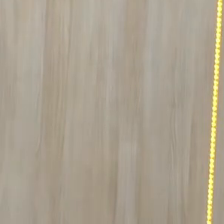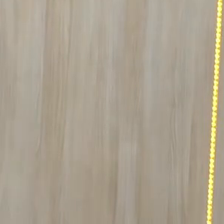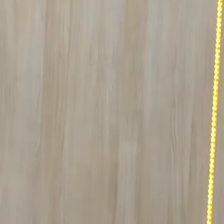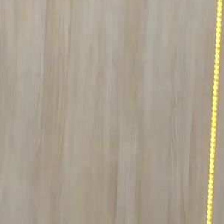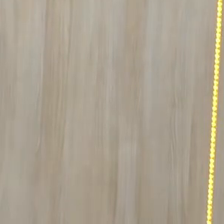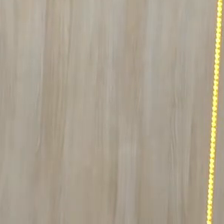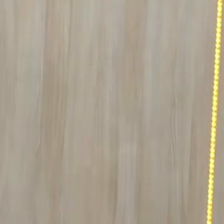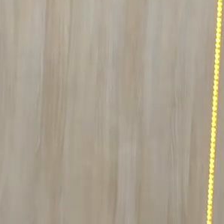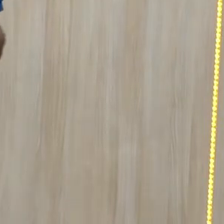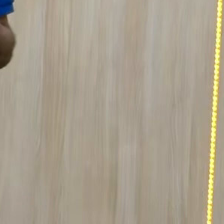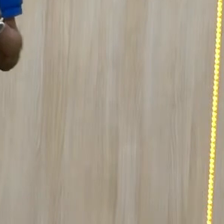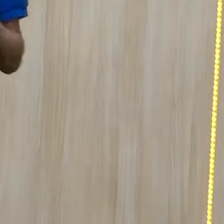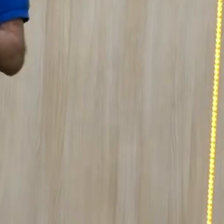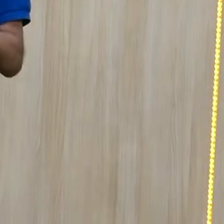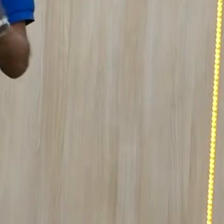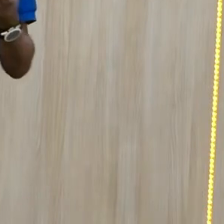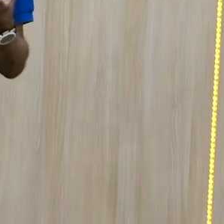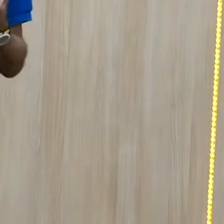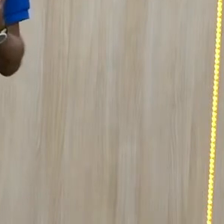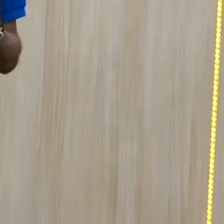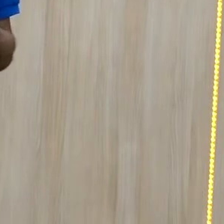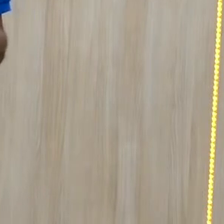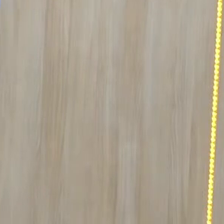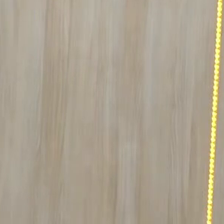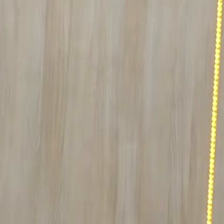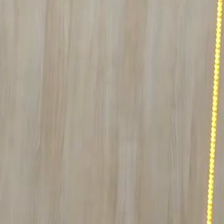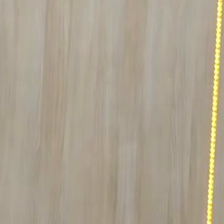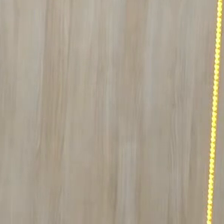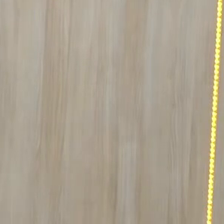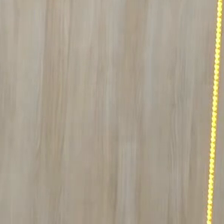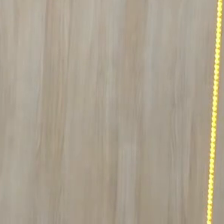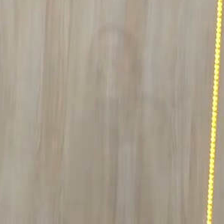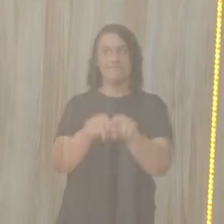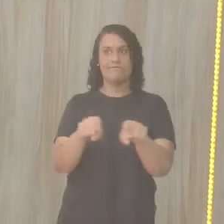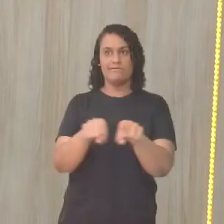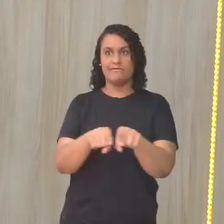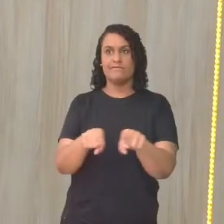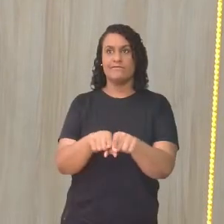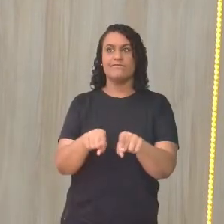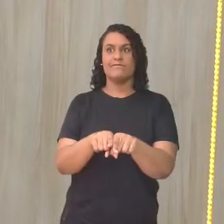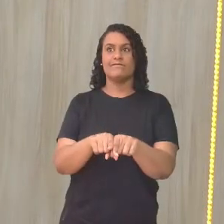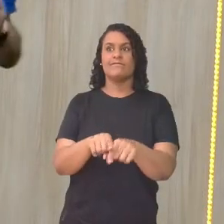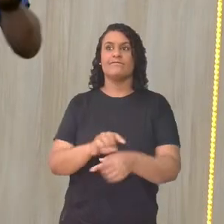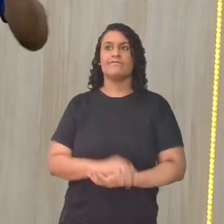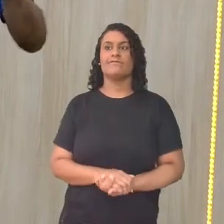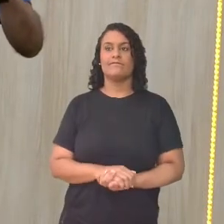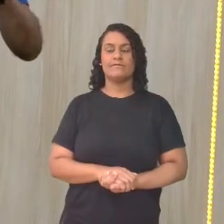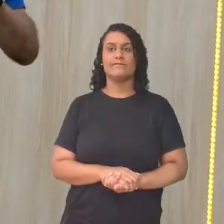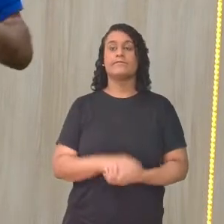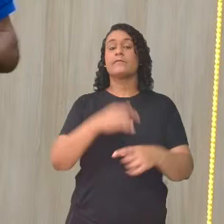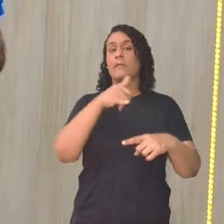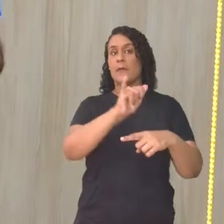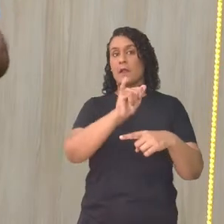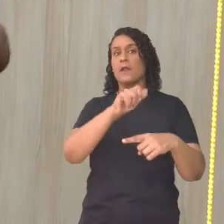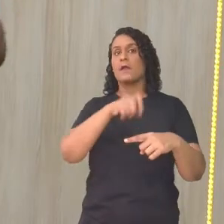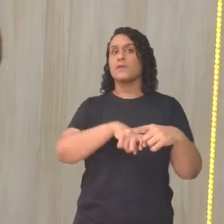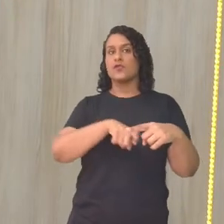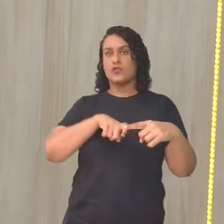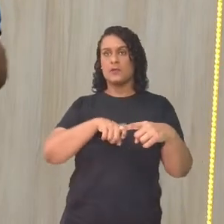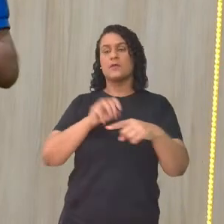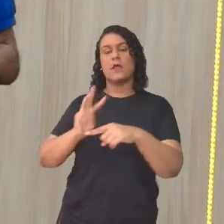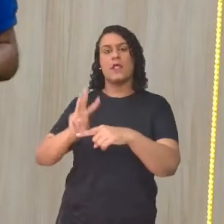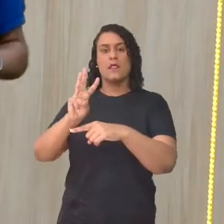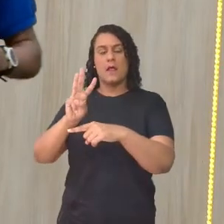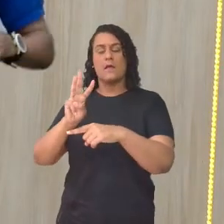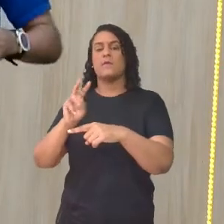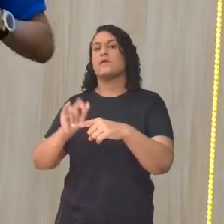botando aí a possibilidade na tela de vocês que está invertendo. Pode acontecer isso aí bem direitinho. Então, Y está para X, W